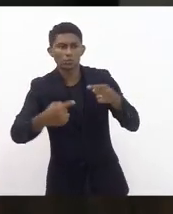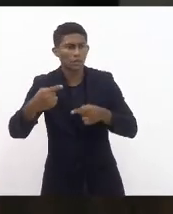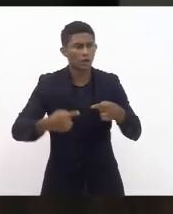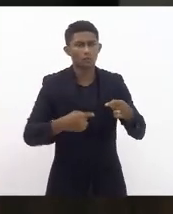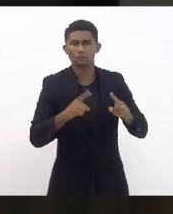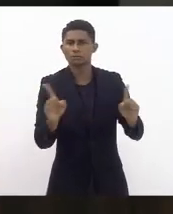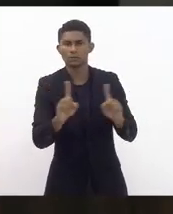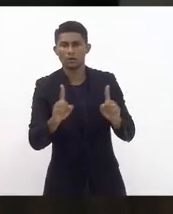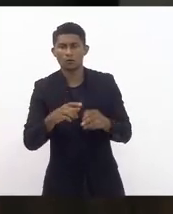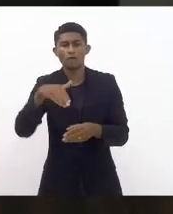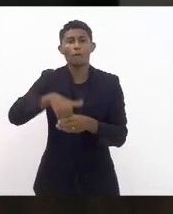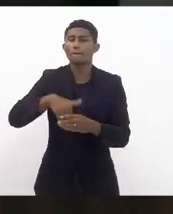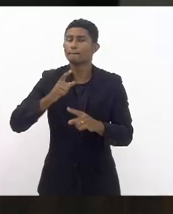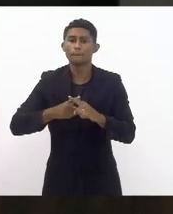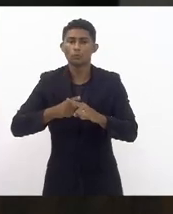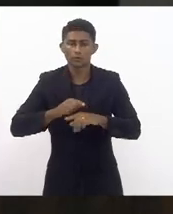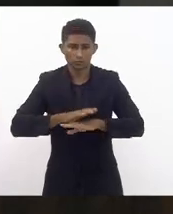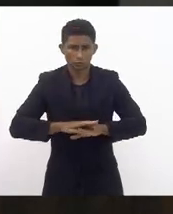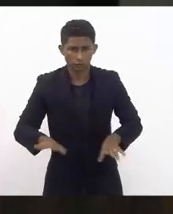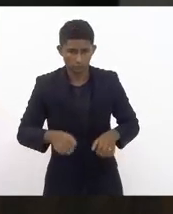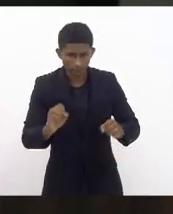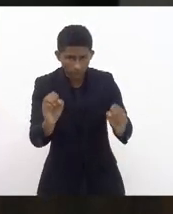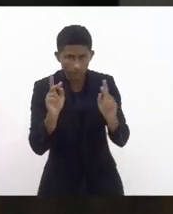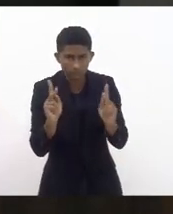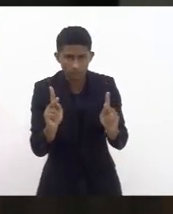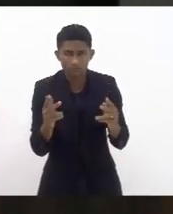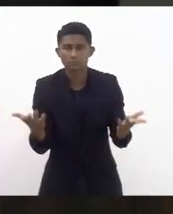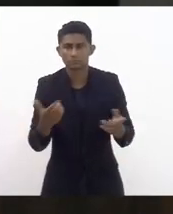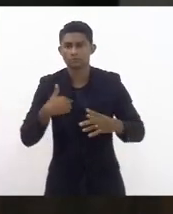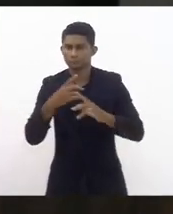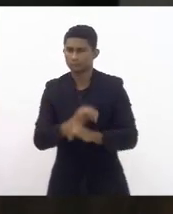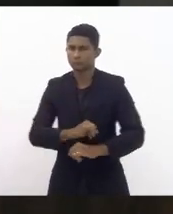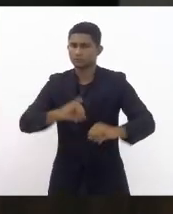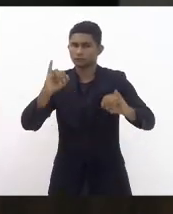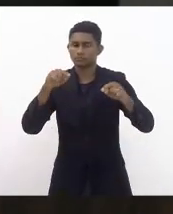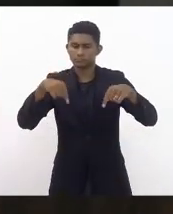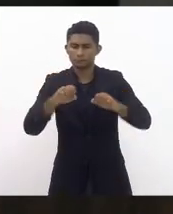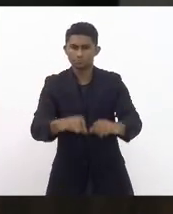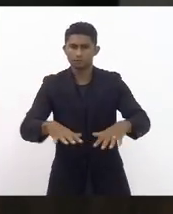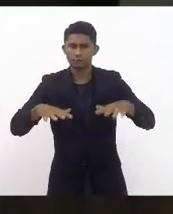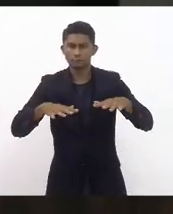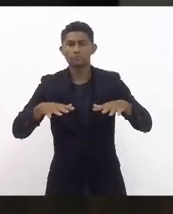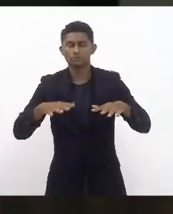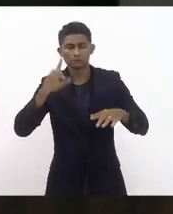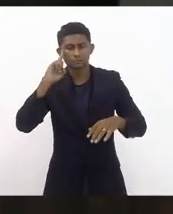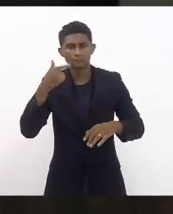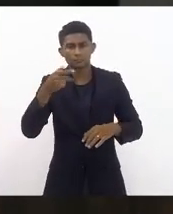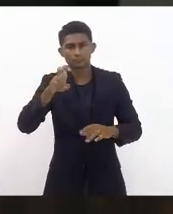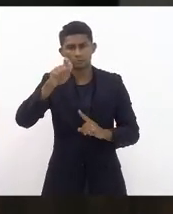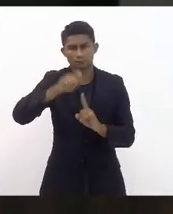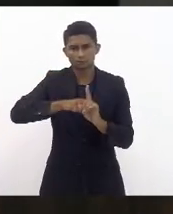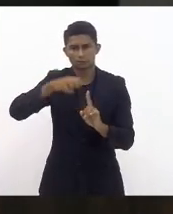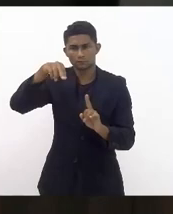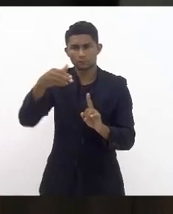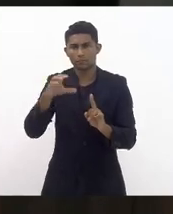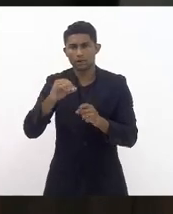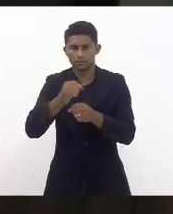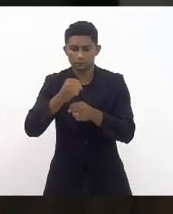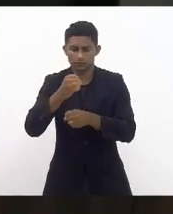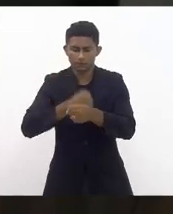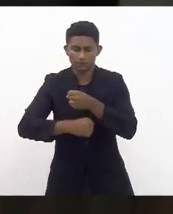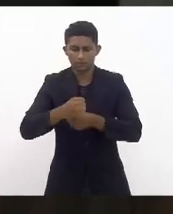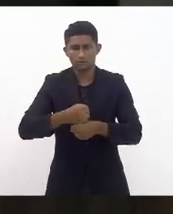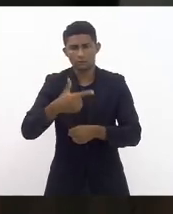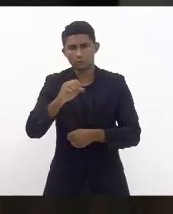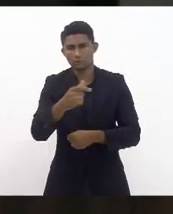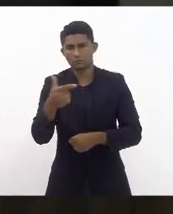ok? Vamos lá, anuncio, primeira sessão extraordinária do dia 15 de março de 22.